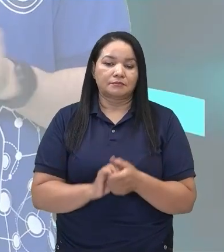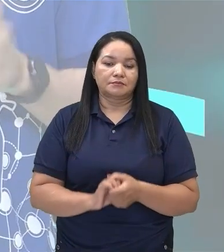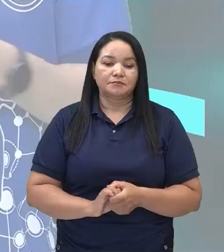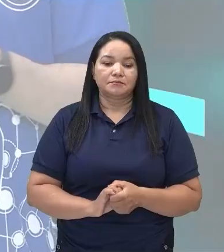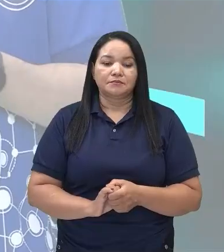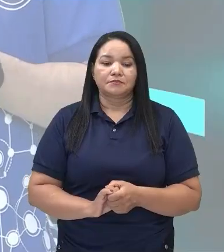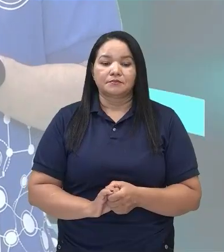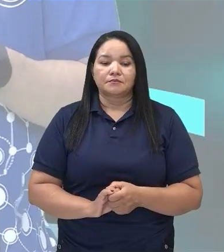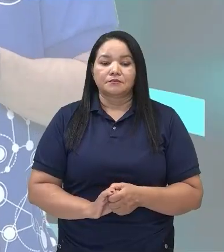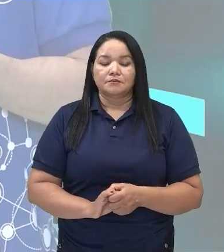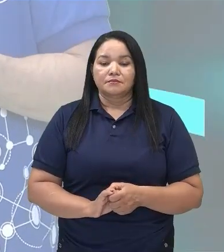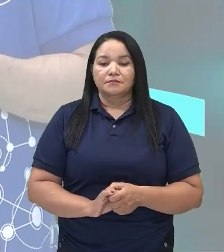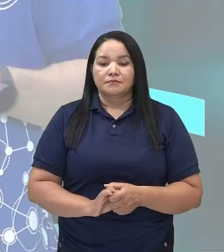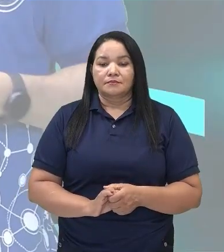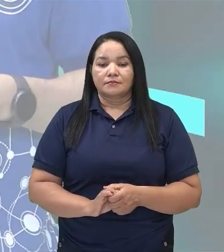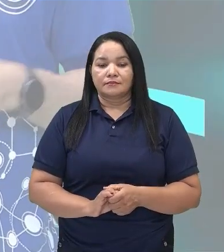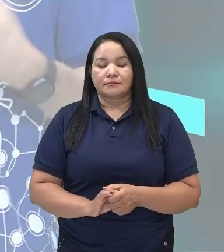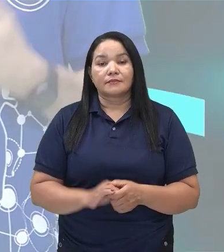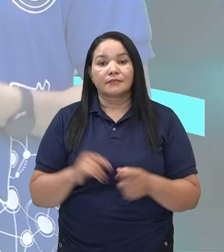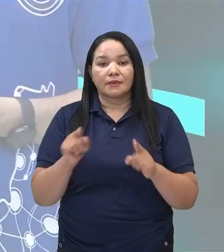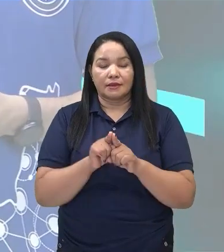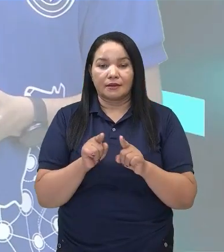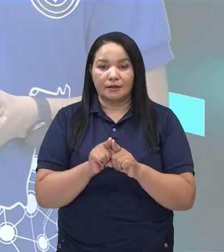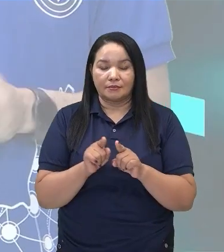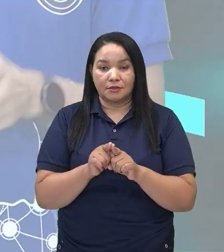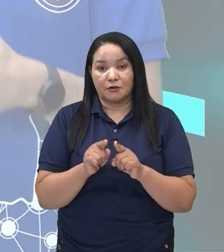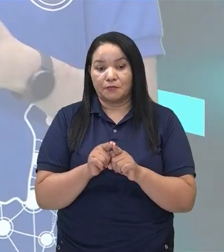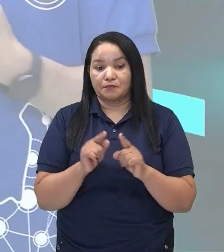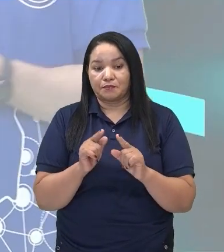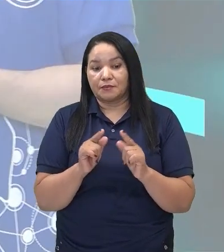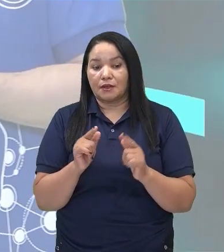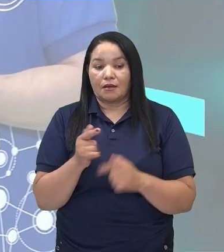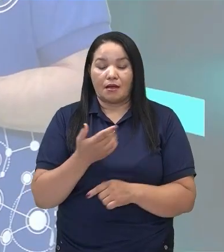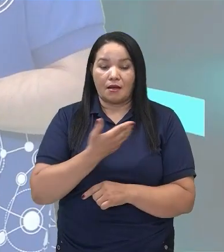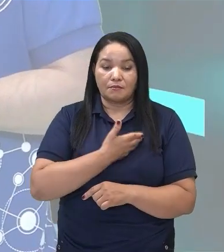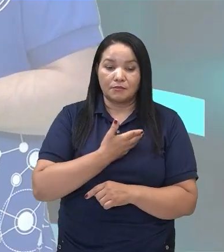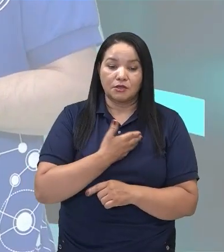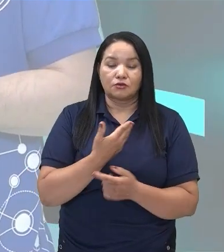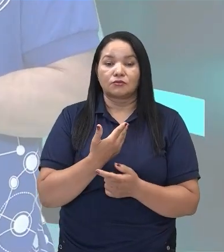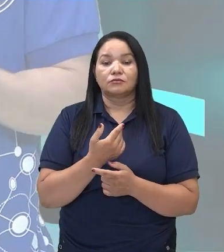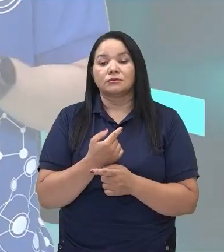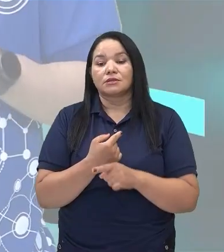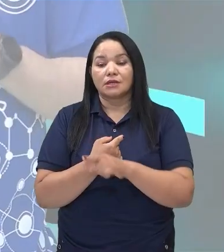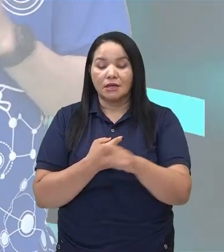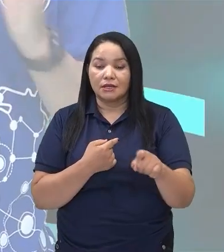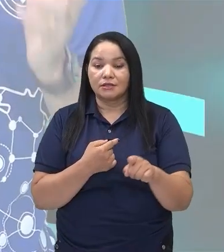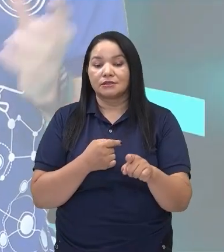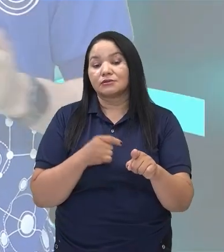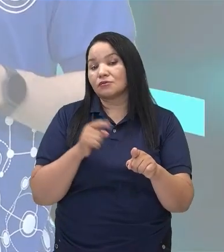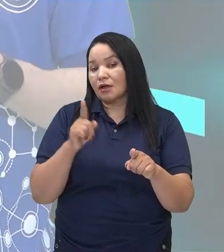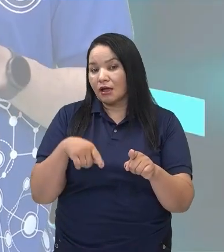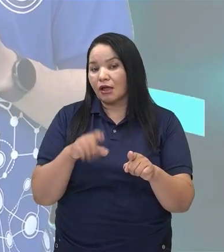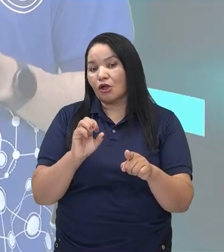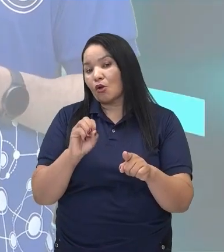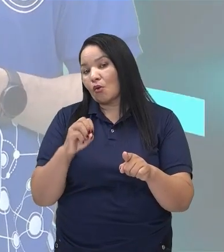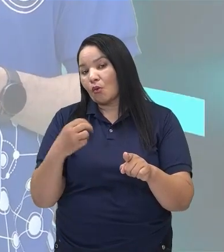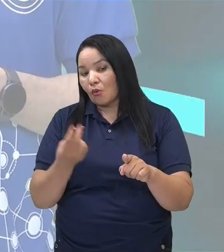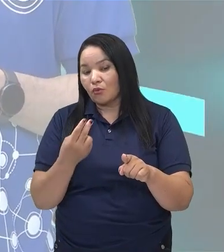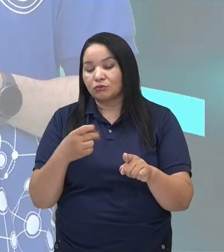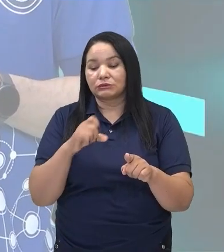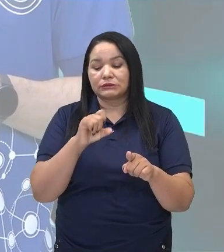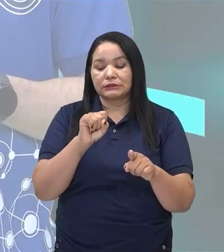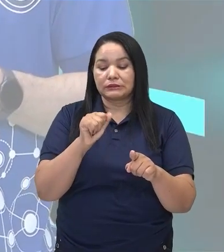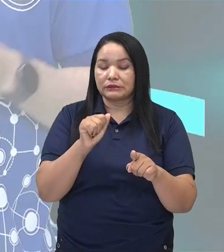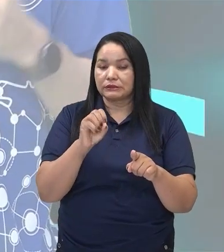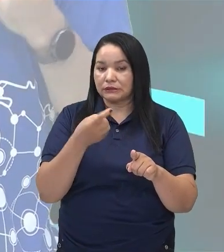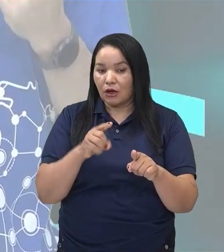are funny. Meus amigos ou minhas amigas são engraçadas ou estão engraçadas. Sempre analisar esse contexto para ver se o